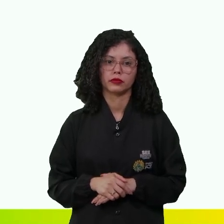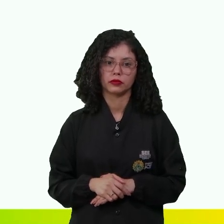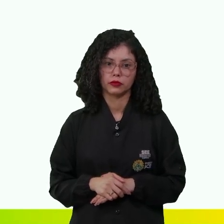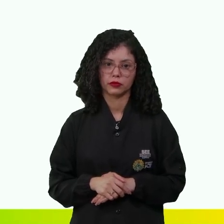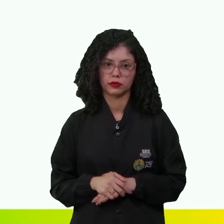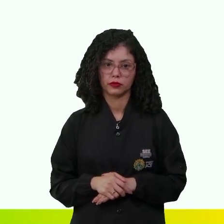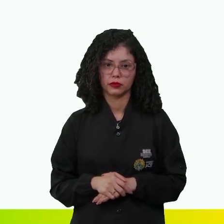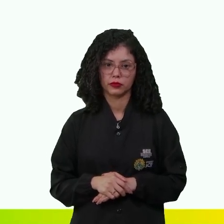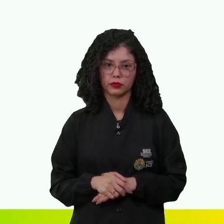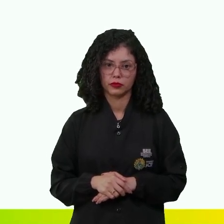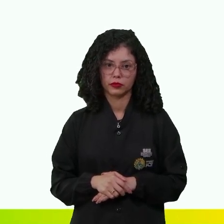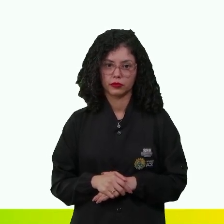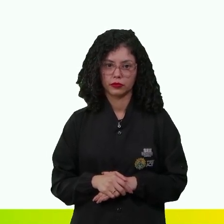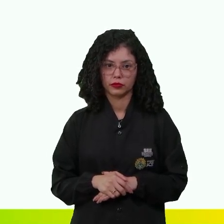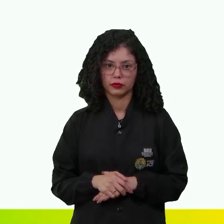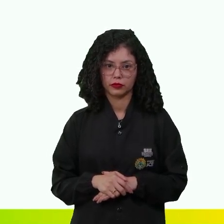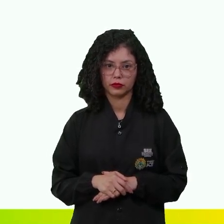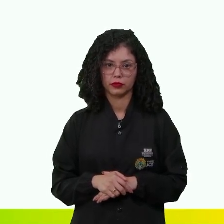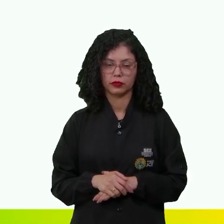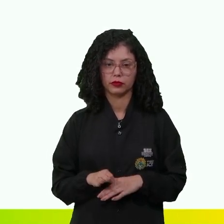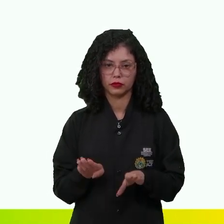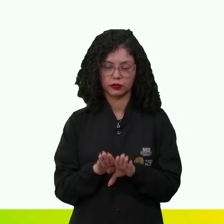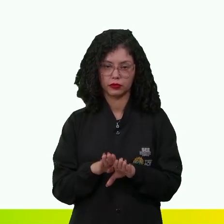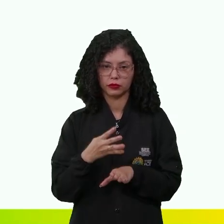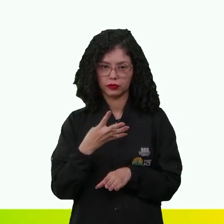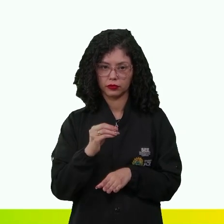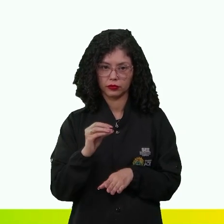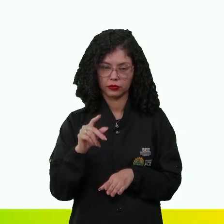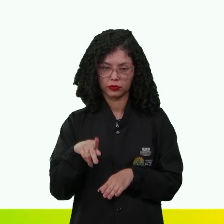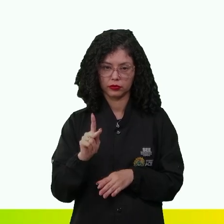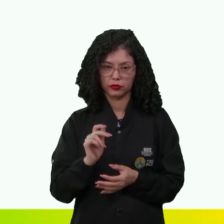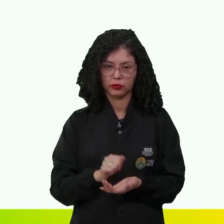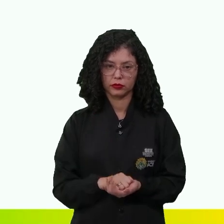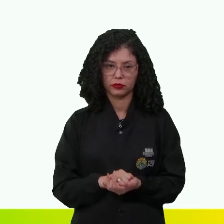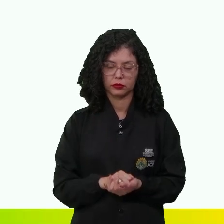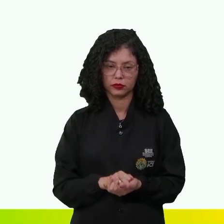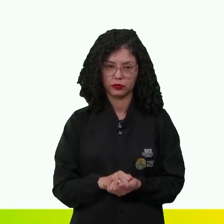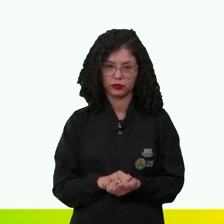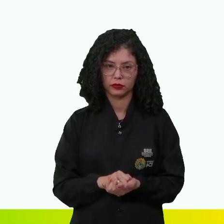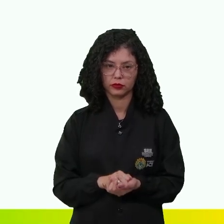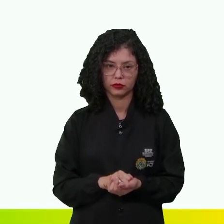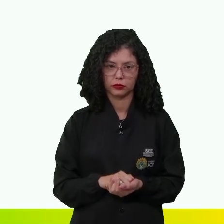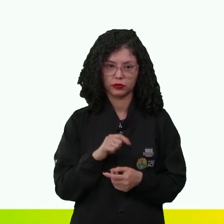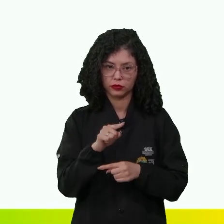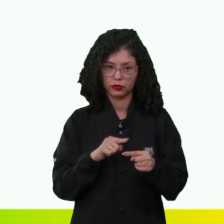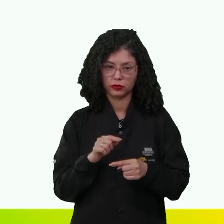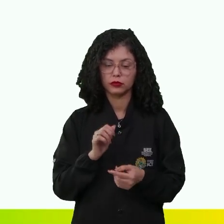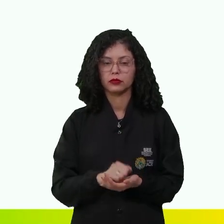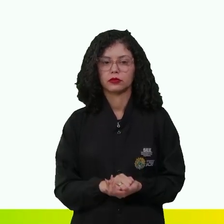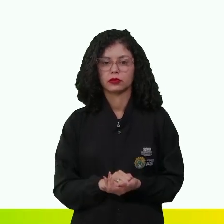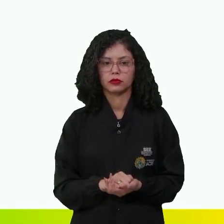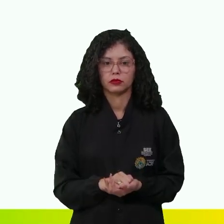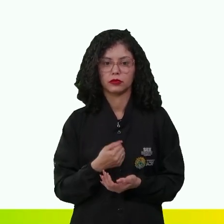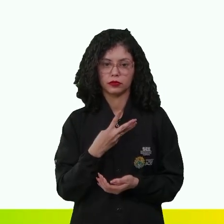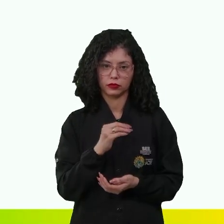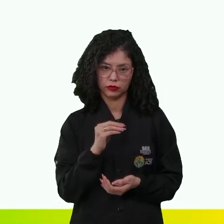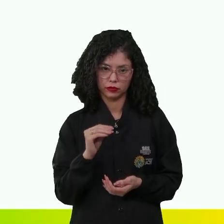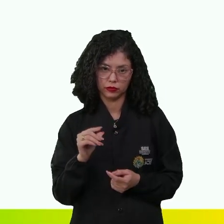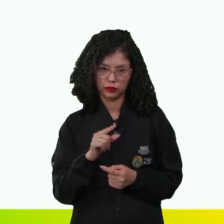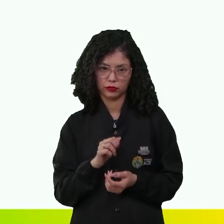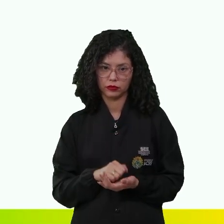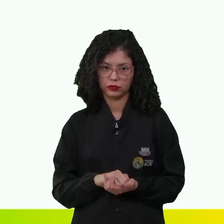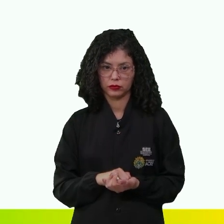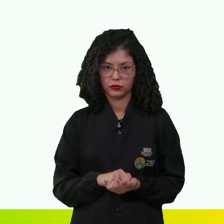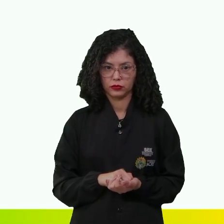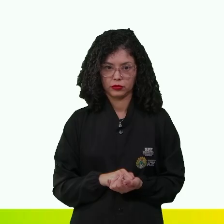200. 200 é igual a 400K. Vou passar o 400 dividindo, vai